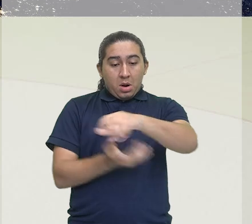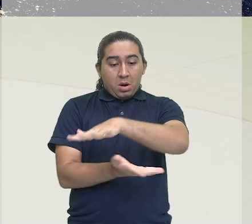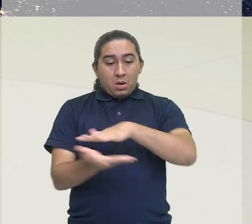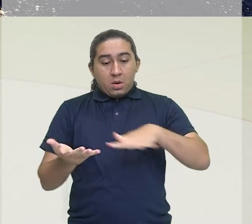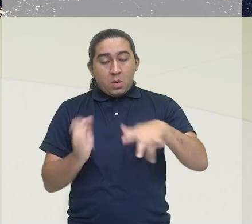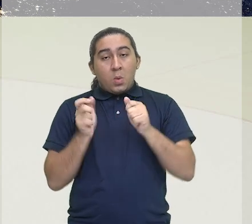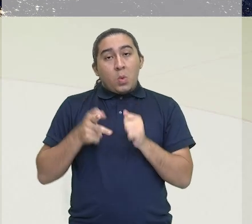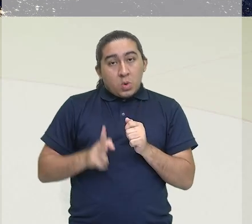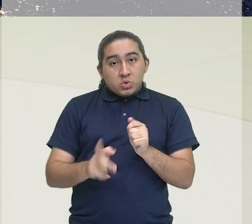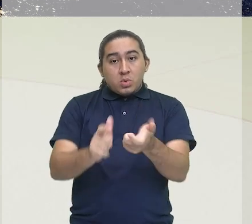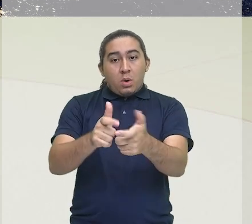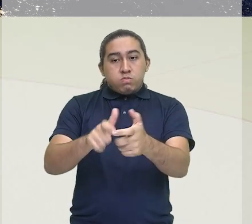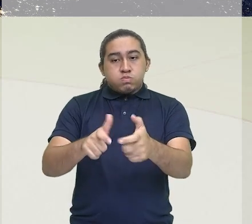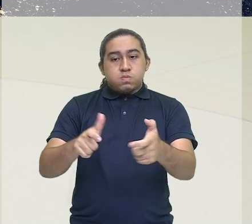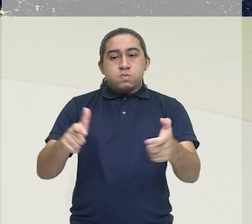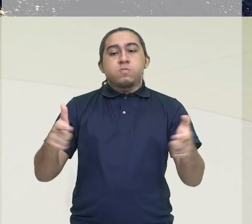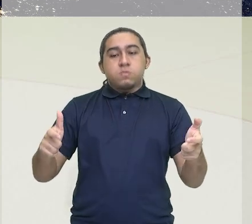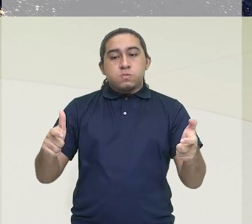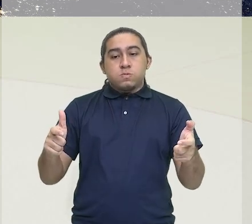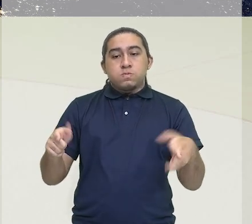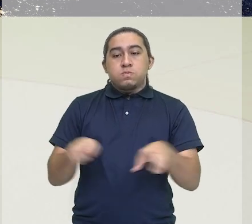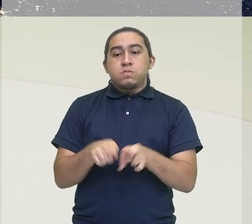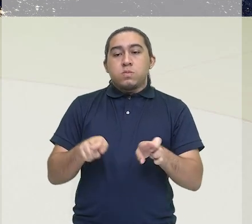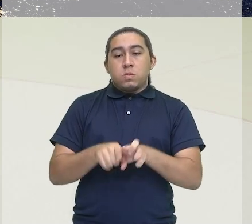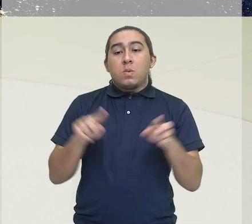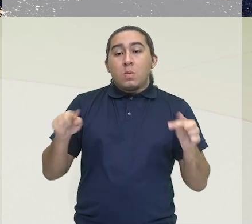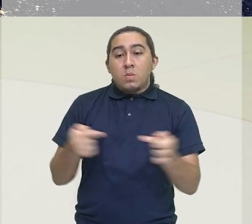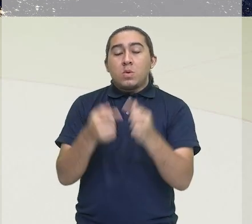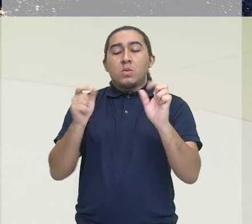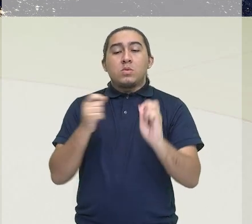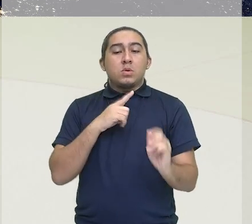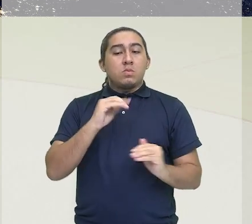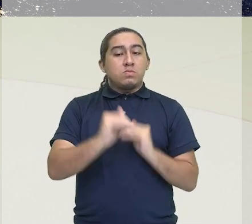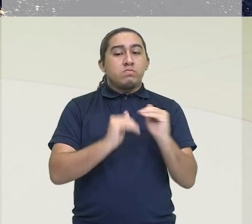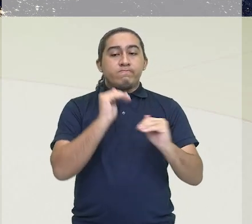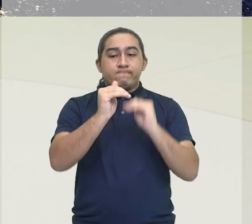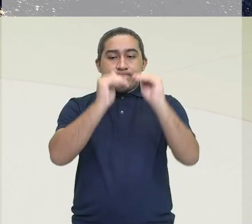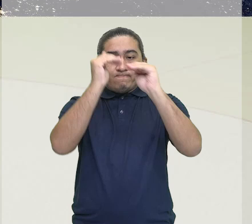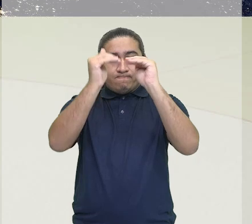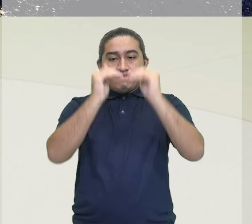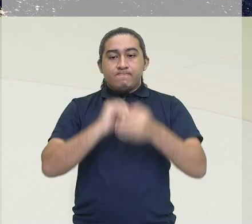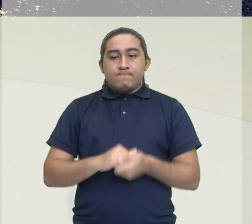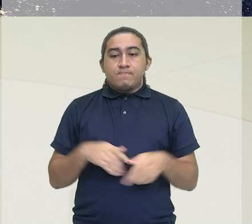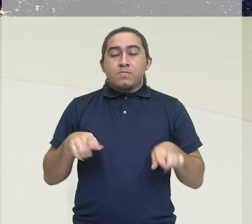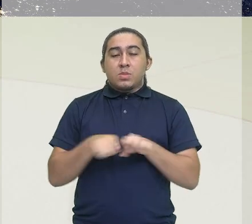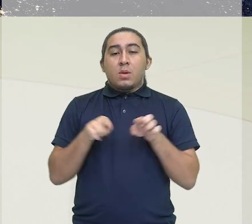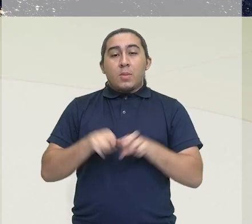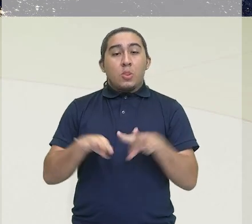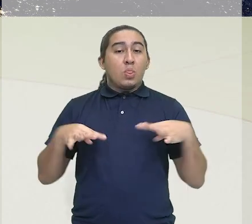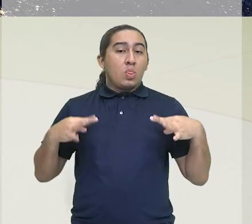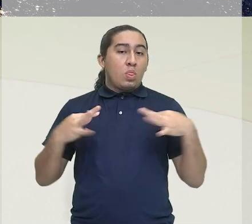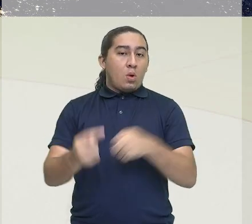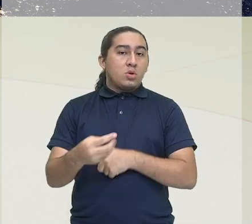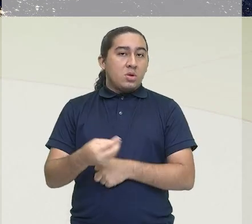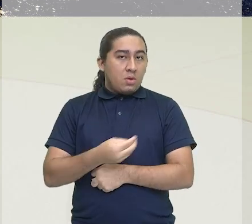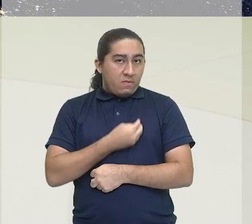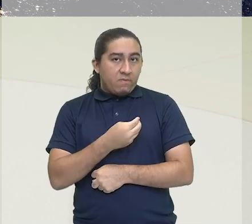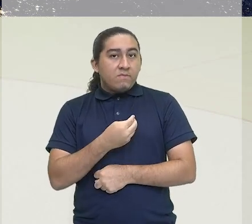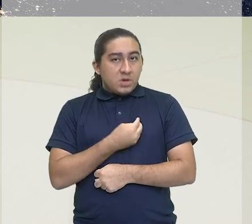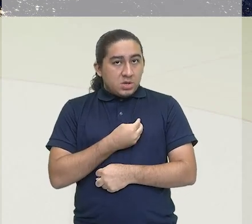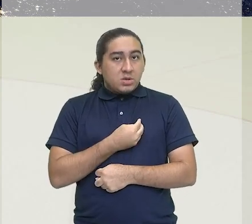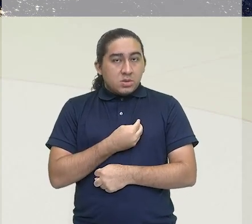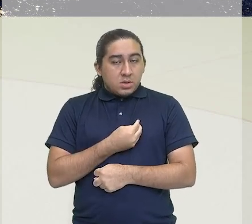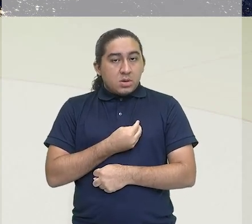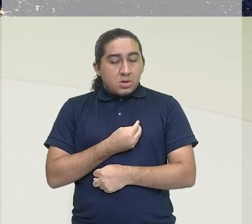em expansão, né, e, digamos assim, se desenvolvendo. E todos os seres vivos que estavam